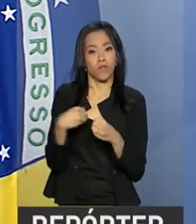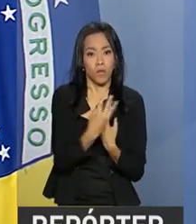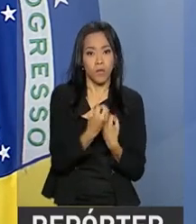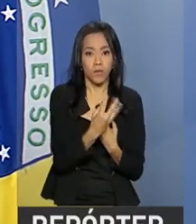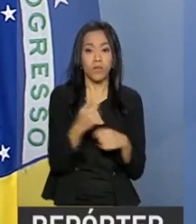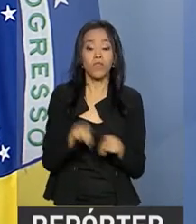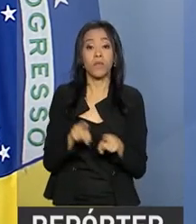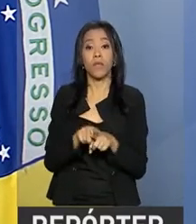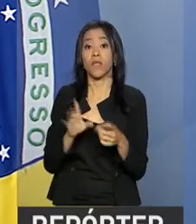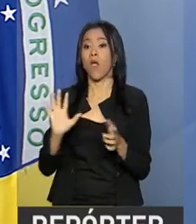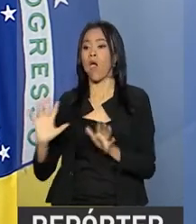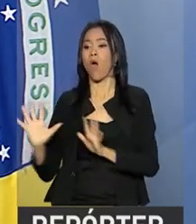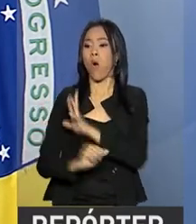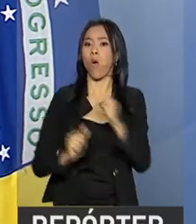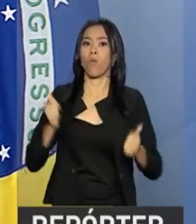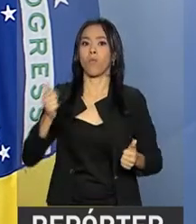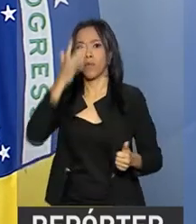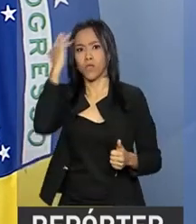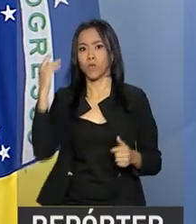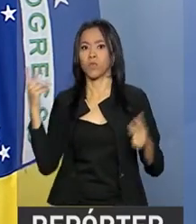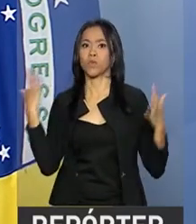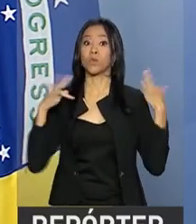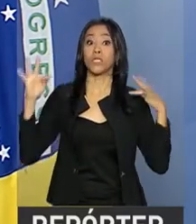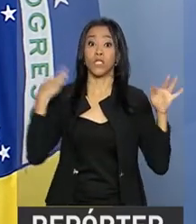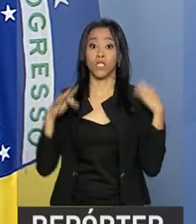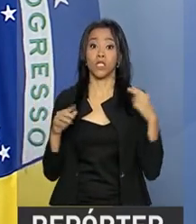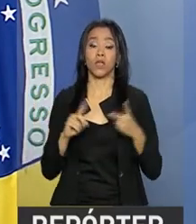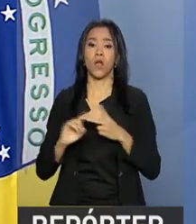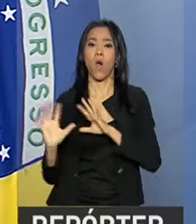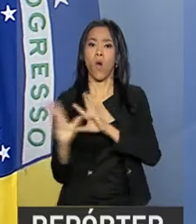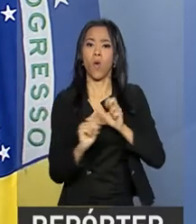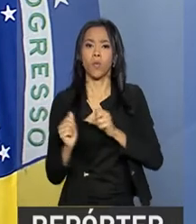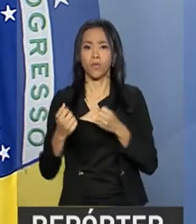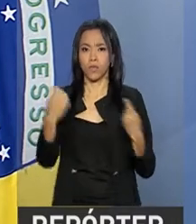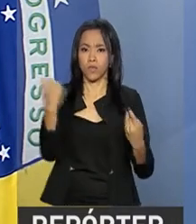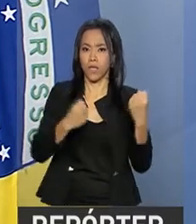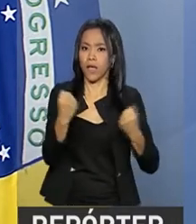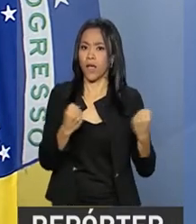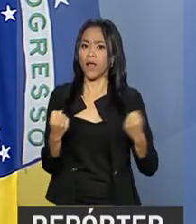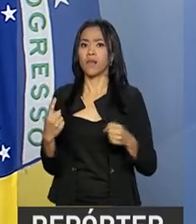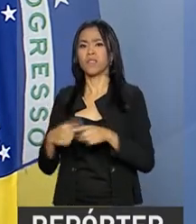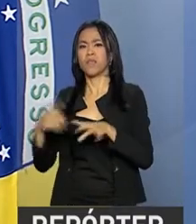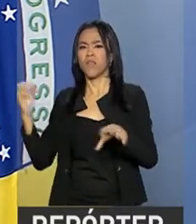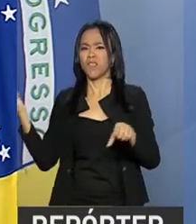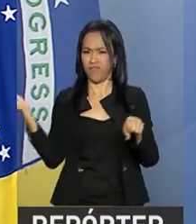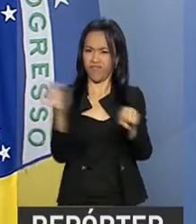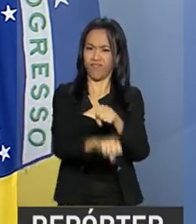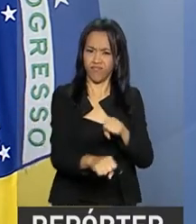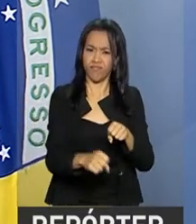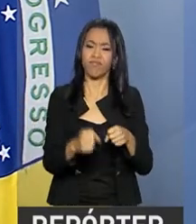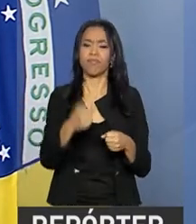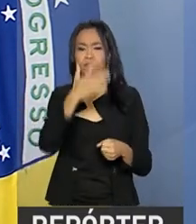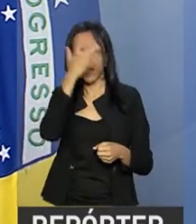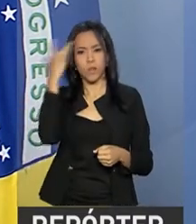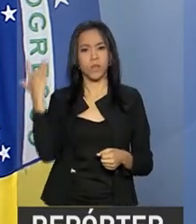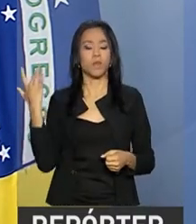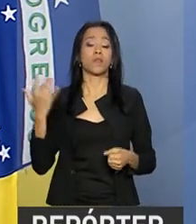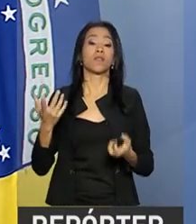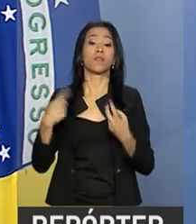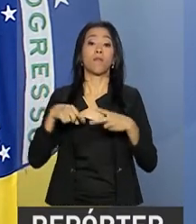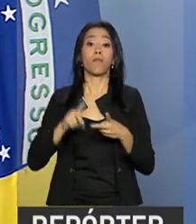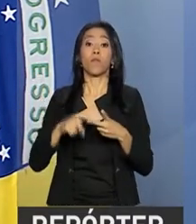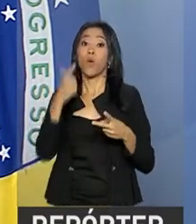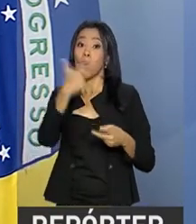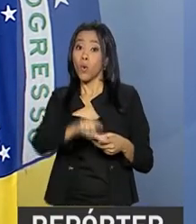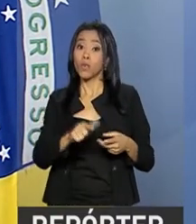de roubo ao turista, roubo de carga e homicídio doloso, para o mesmo período de referência. Os casos de